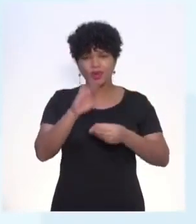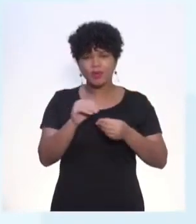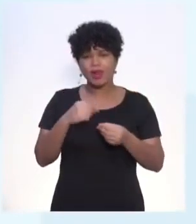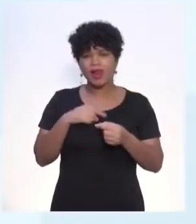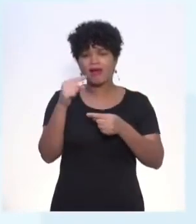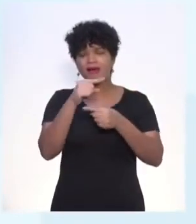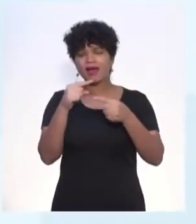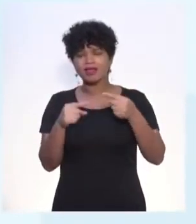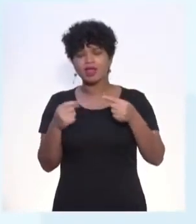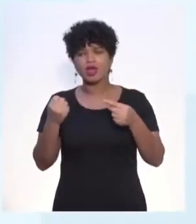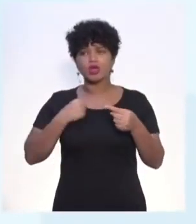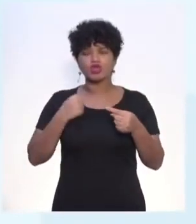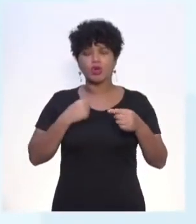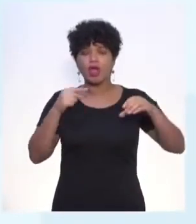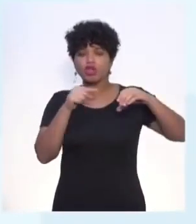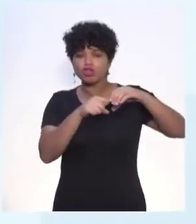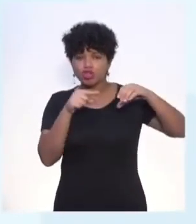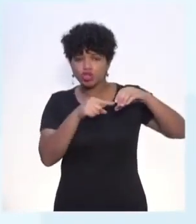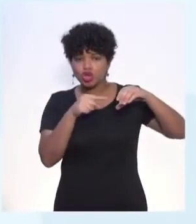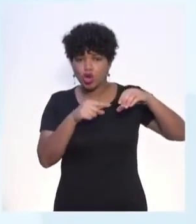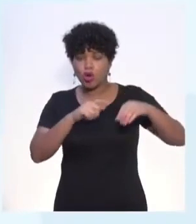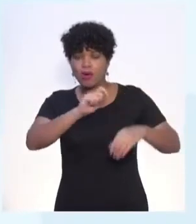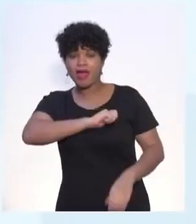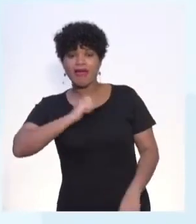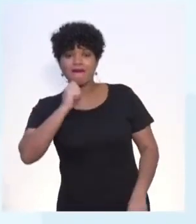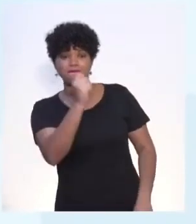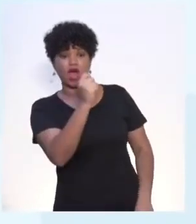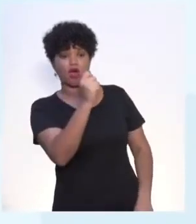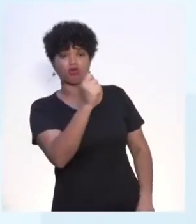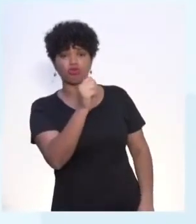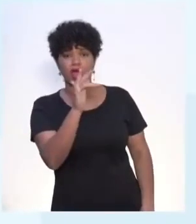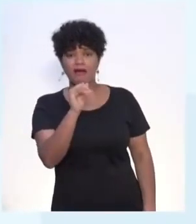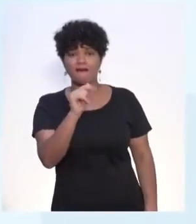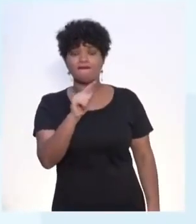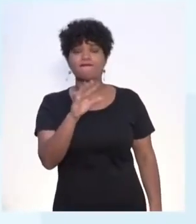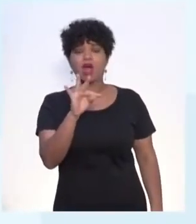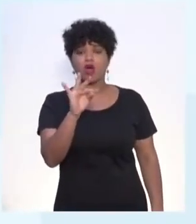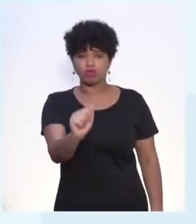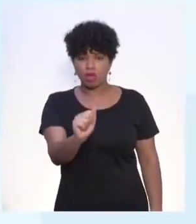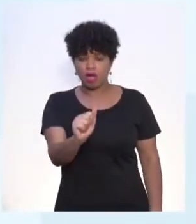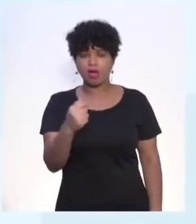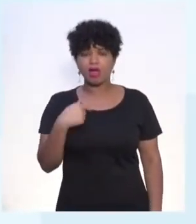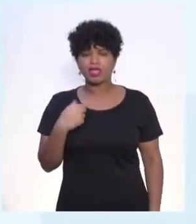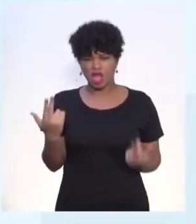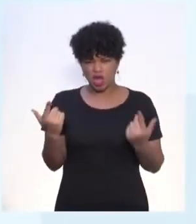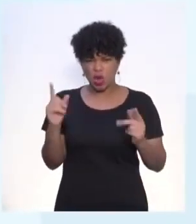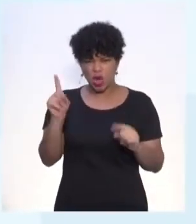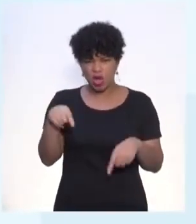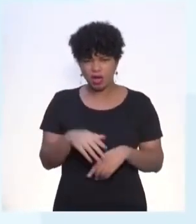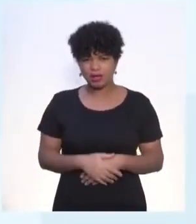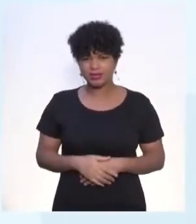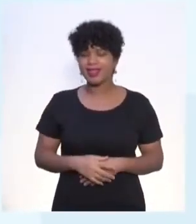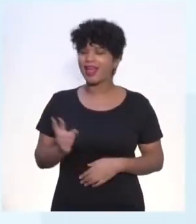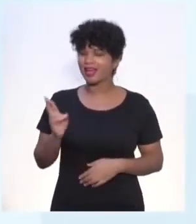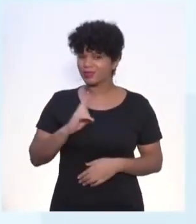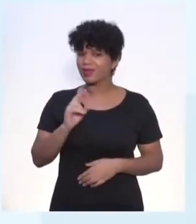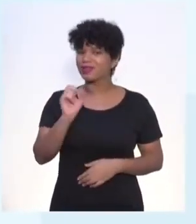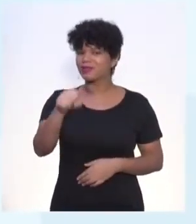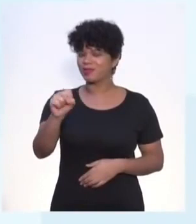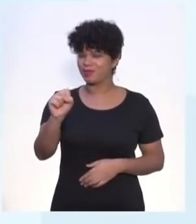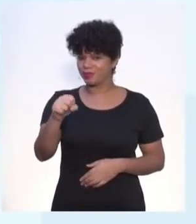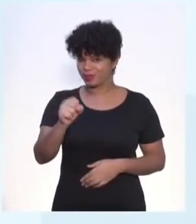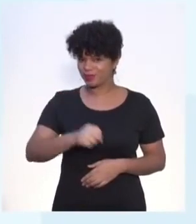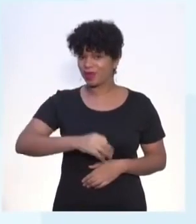o número de gols e o total de faltas cometidas no primeiro jogo é igual ao do segundo jogo? Bom, a resposta é sim, né? Como o pessoal